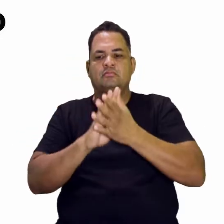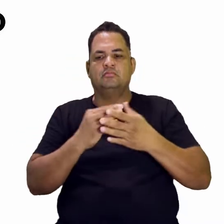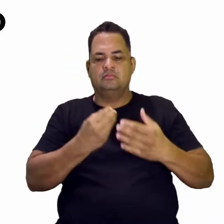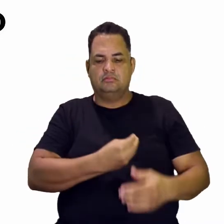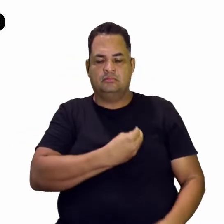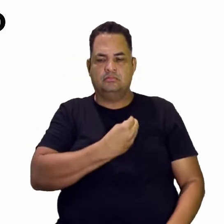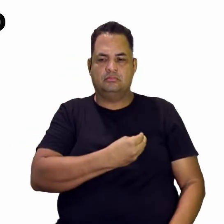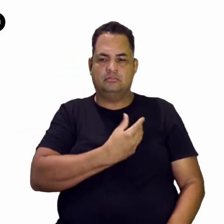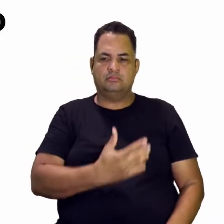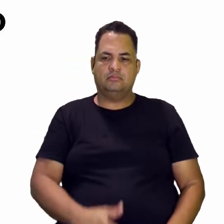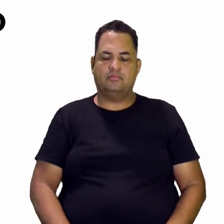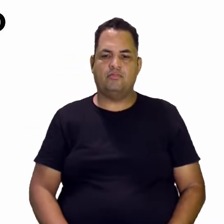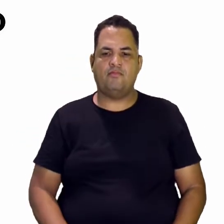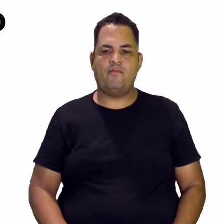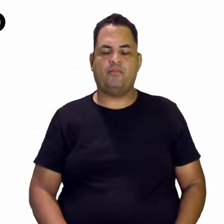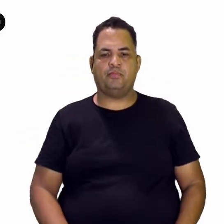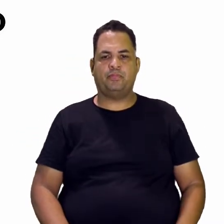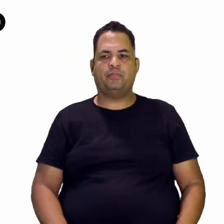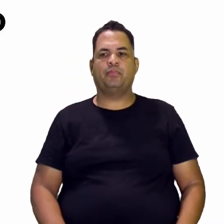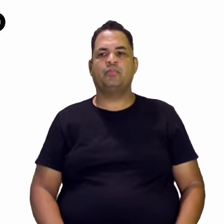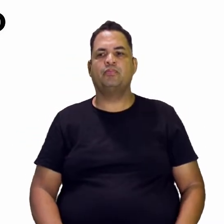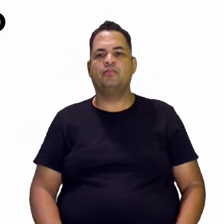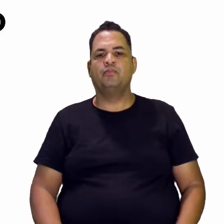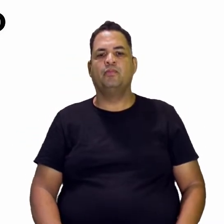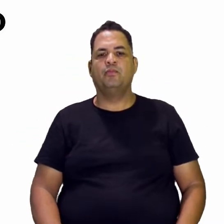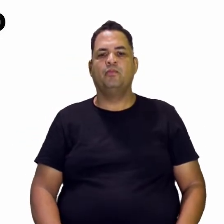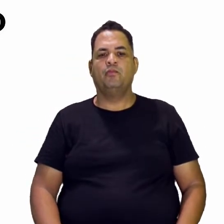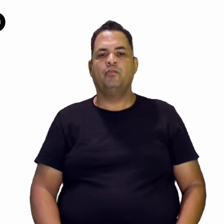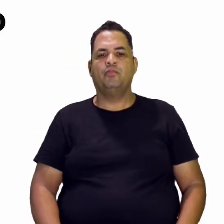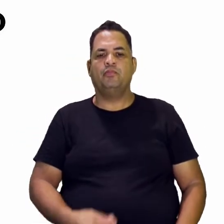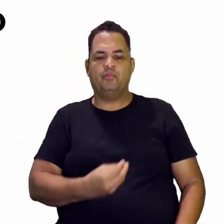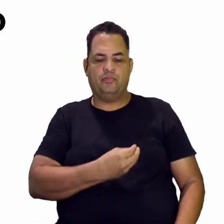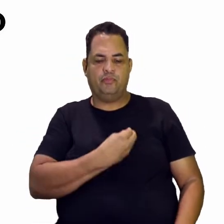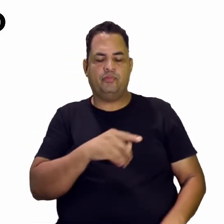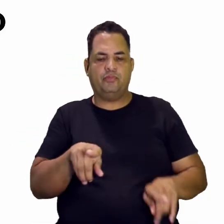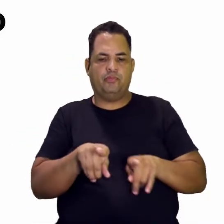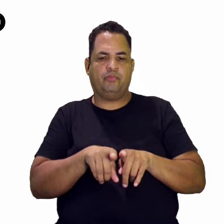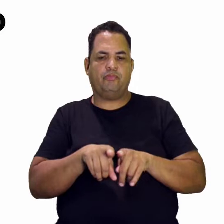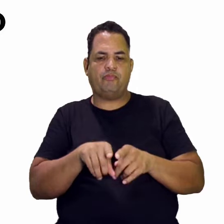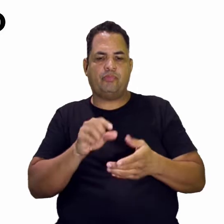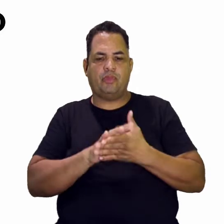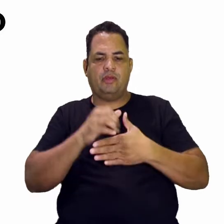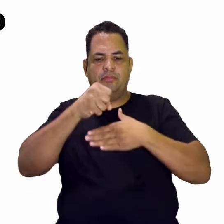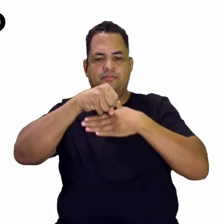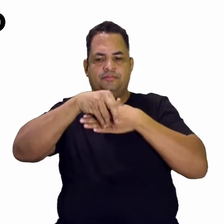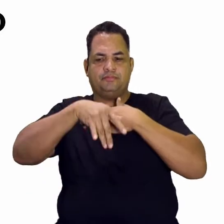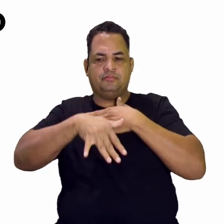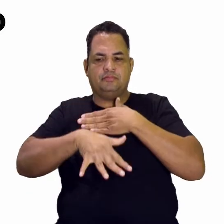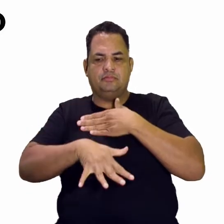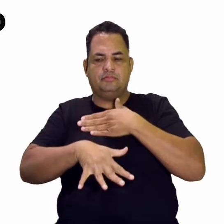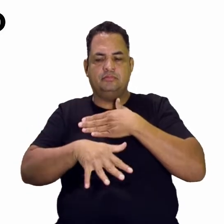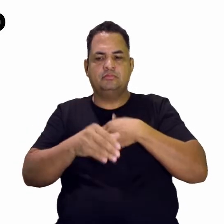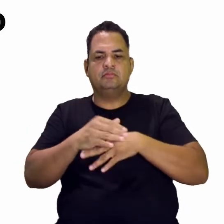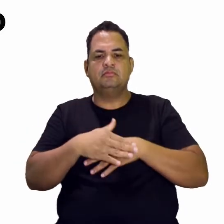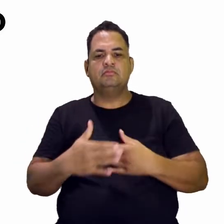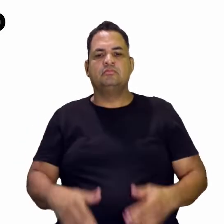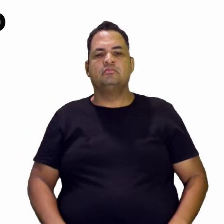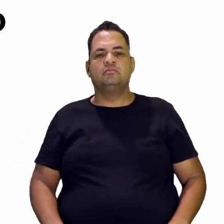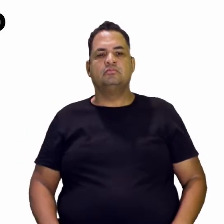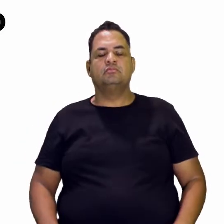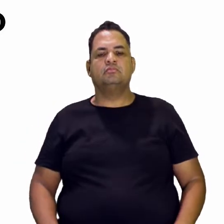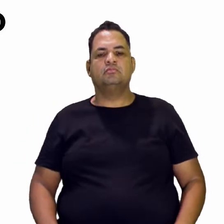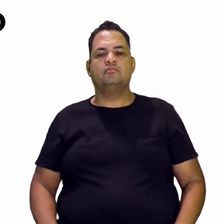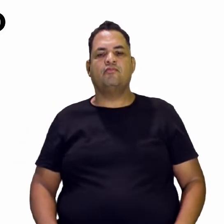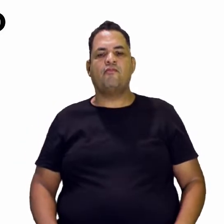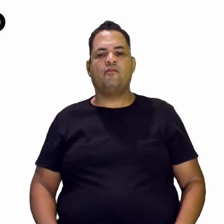ser, tá bom? Então, os seres vivos também recebem essa classificação e